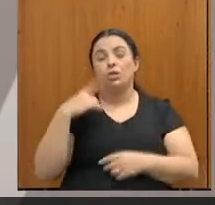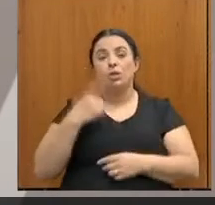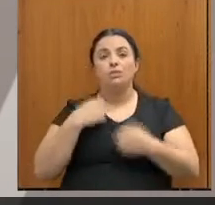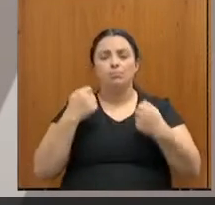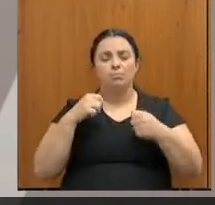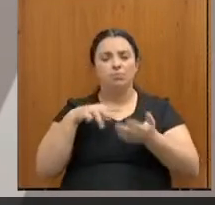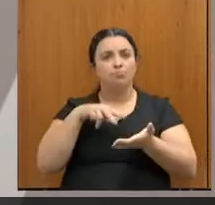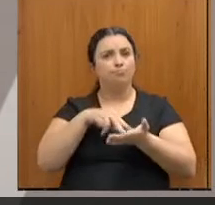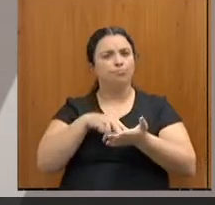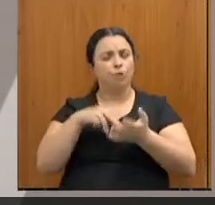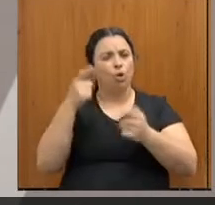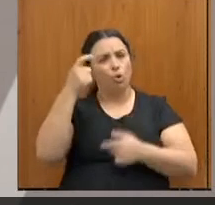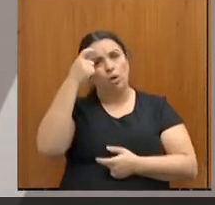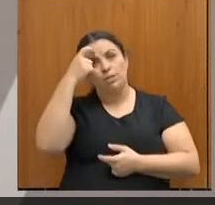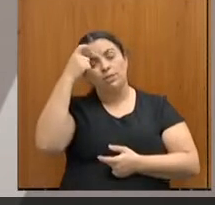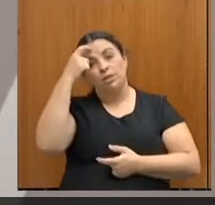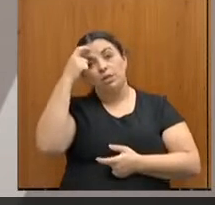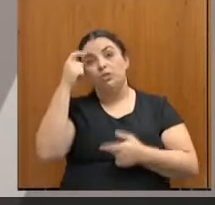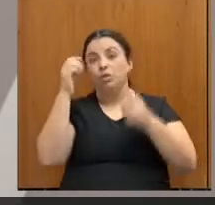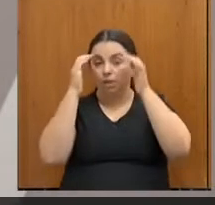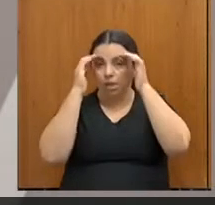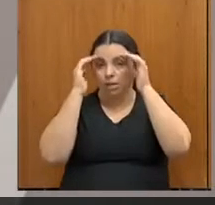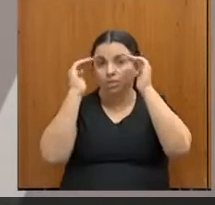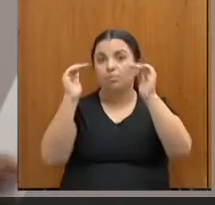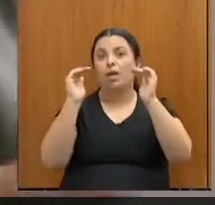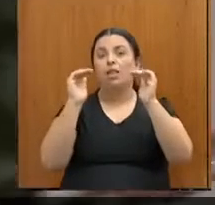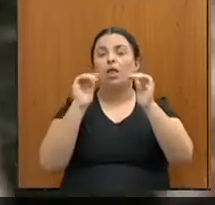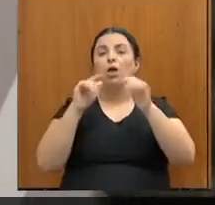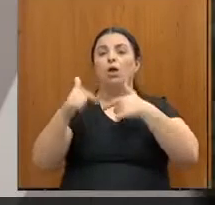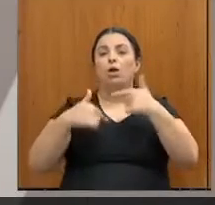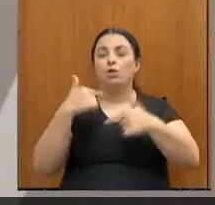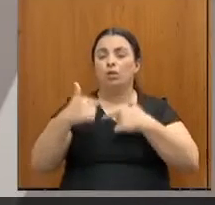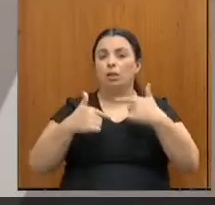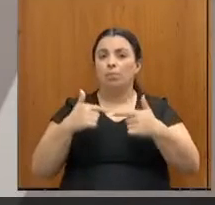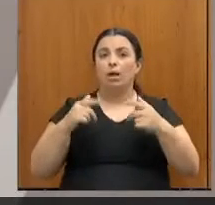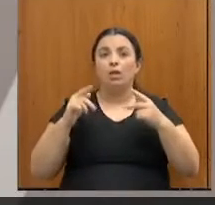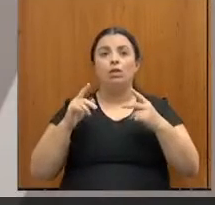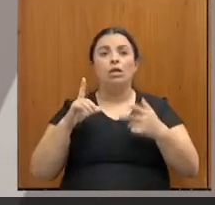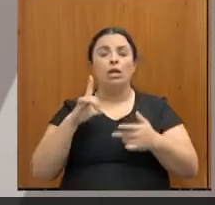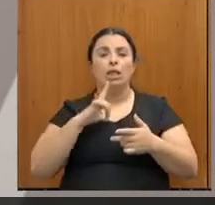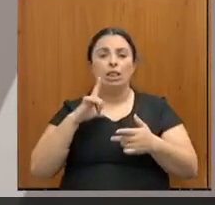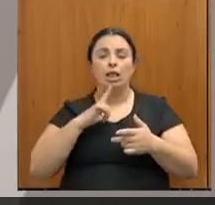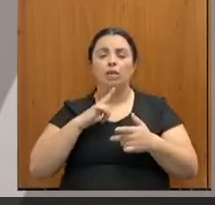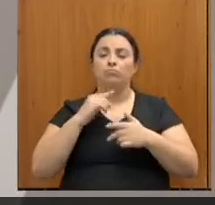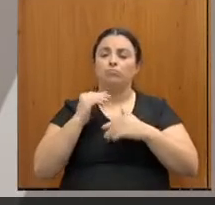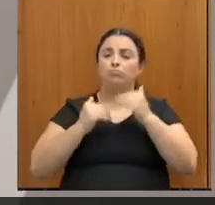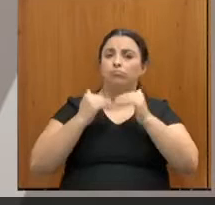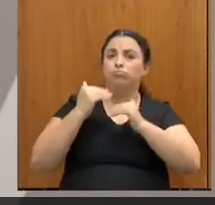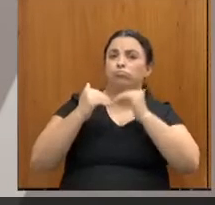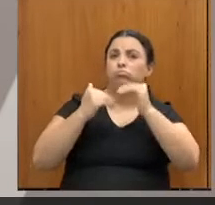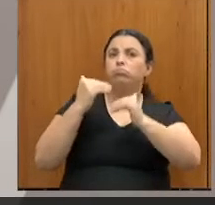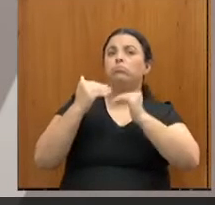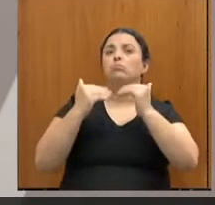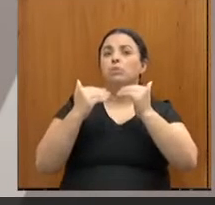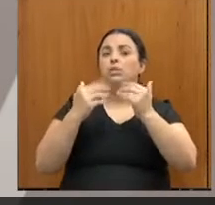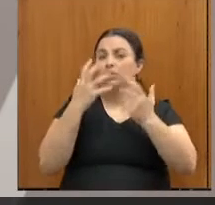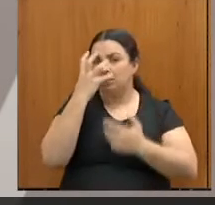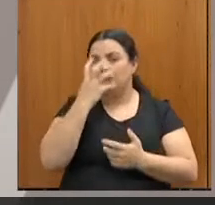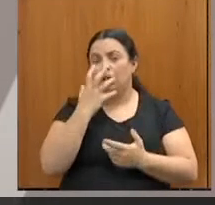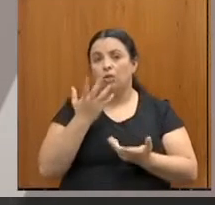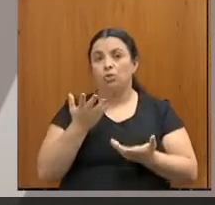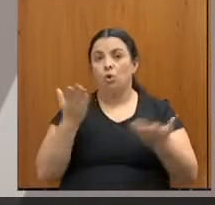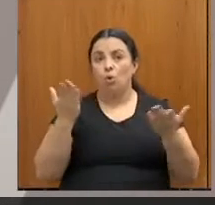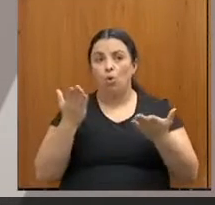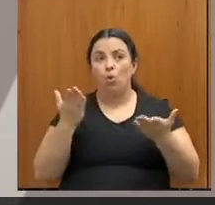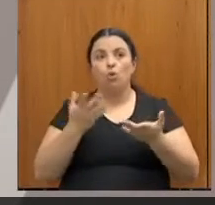pé no chão EA consciência de respeitar o trabalho que vem sendo construído com seriedade hoje administrar